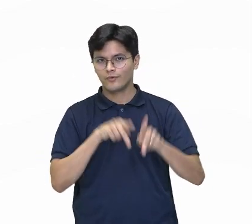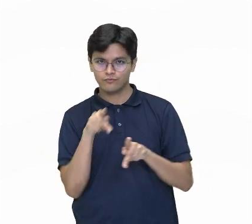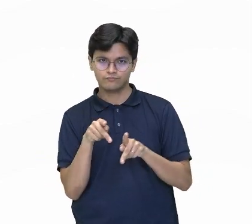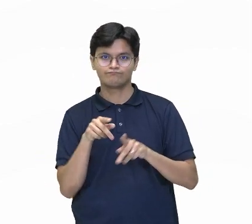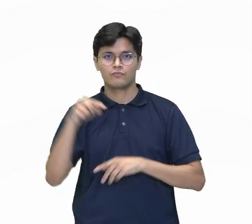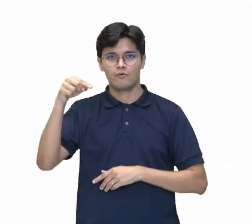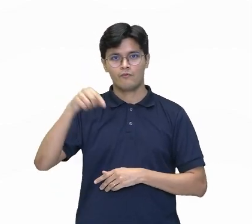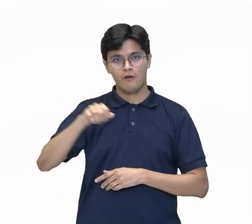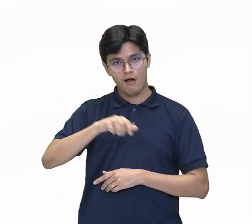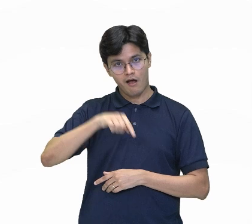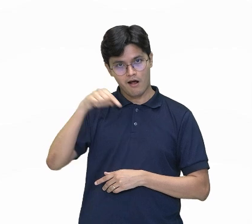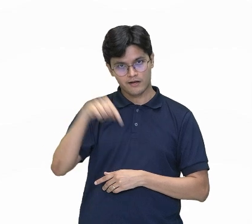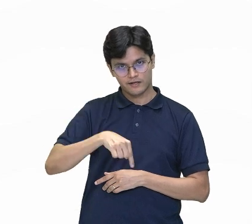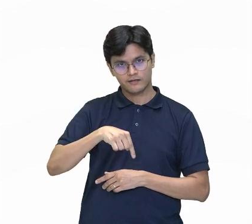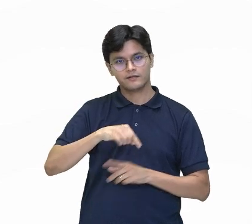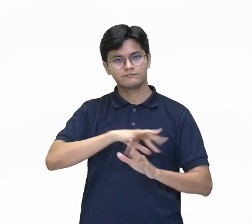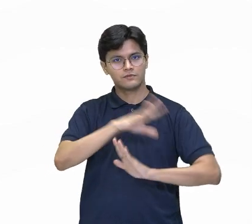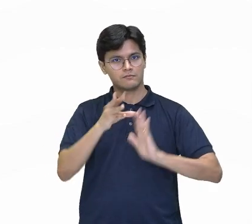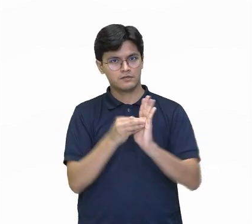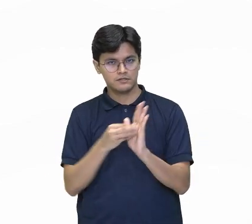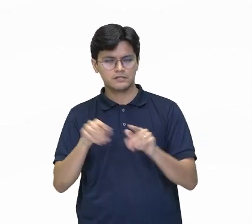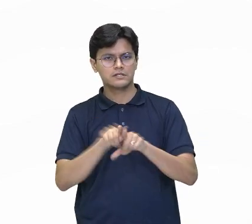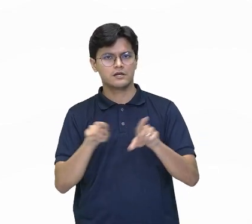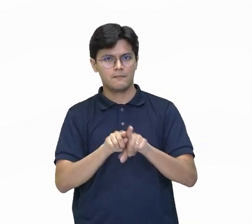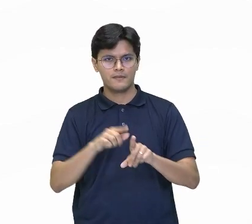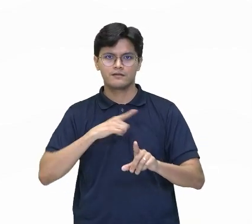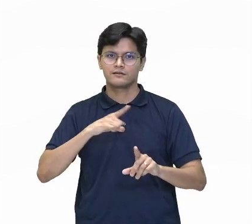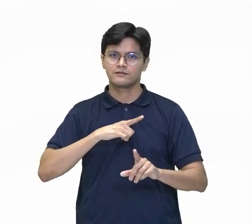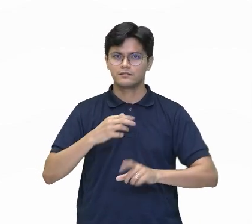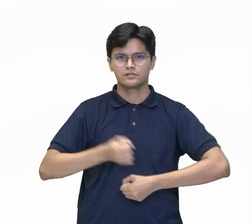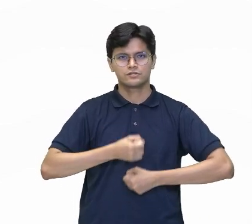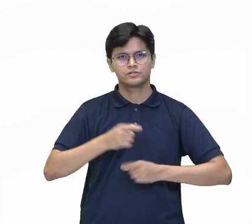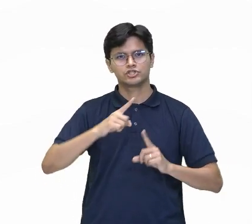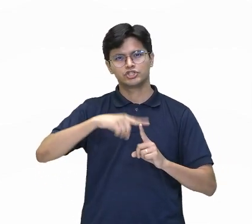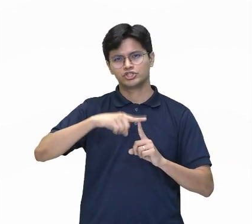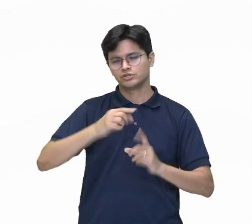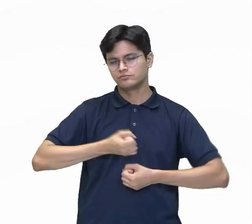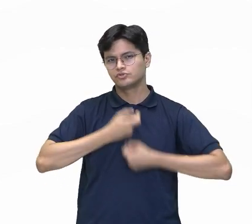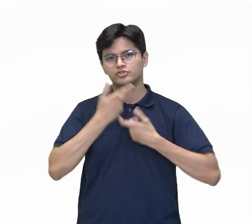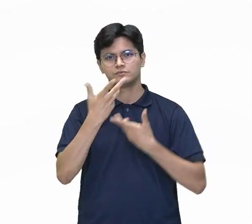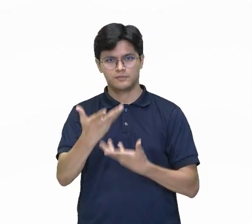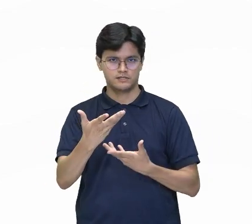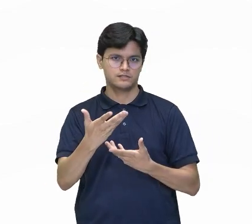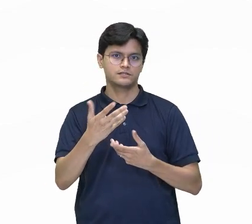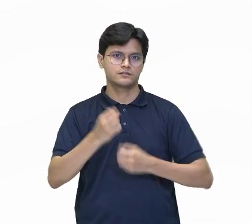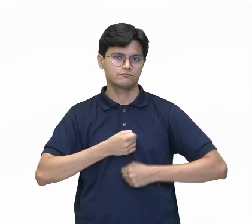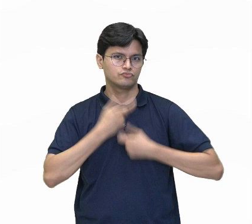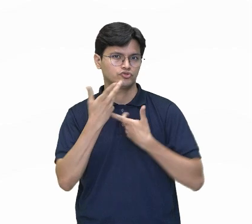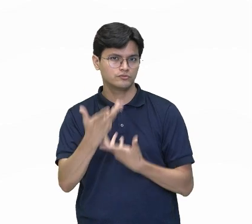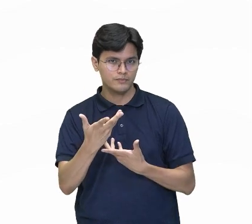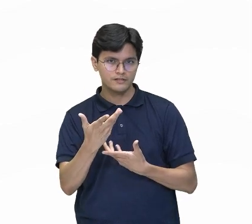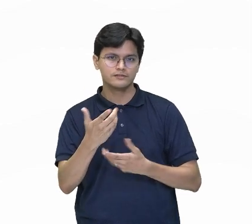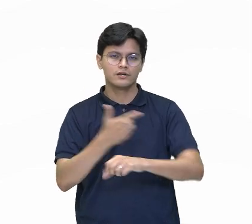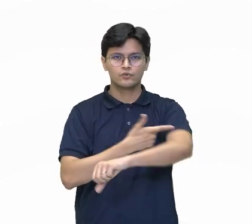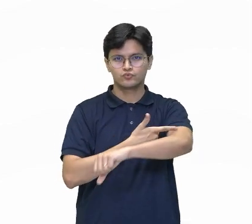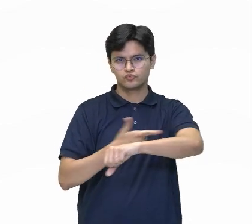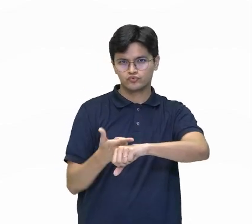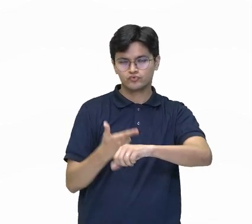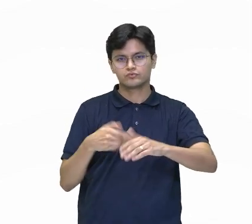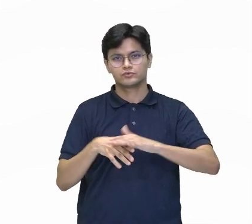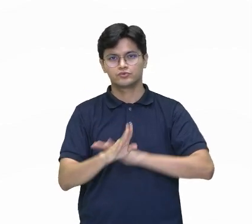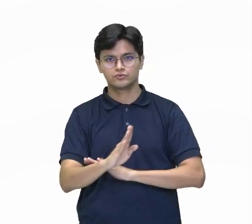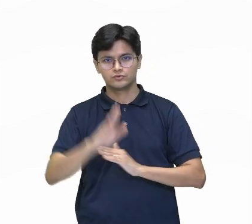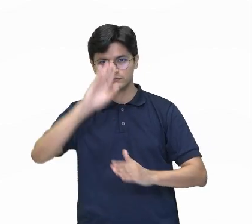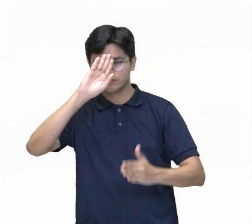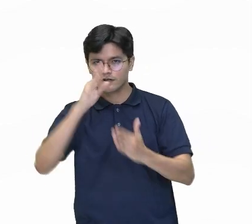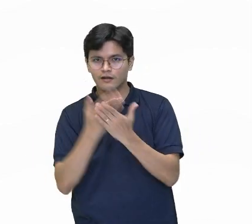aqui amazônicos também têm a sua forma de expressar esses modos, essas crenças e